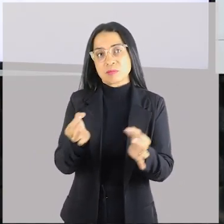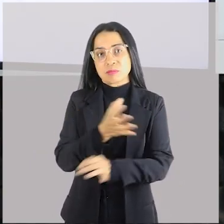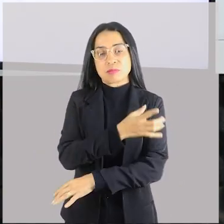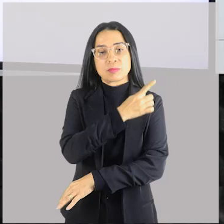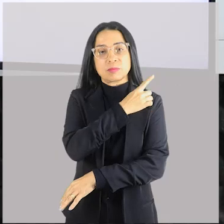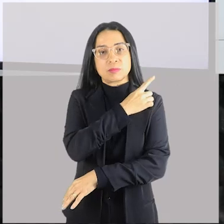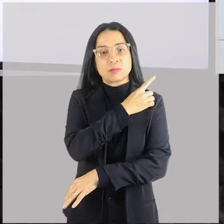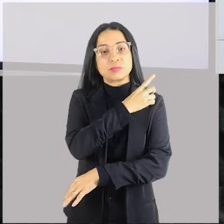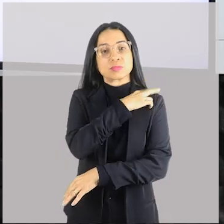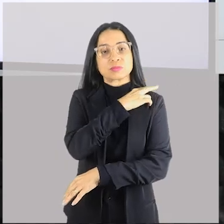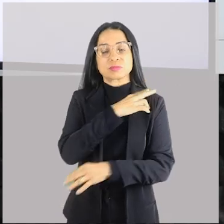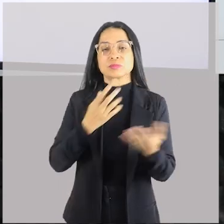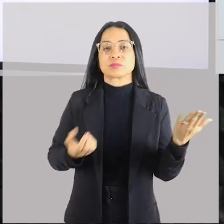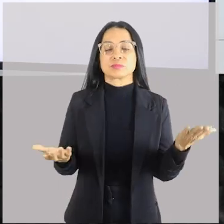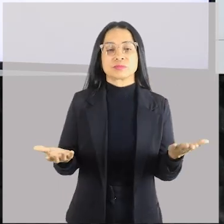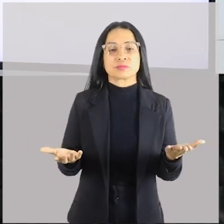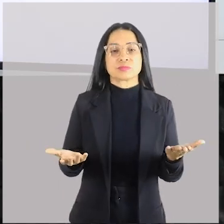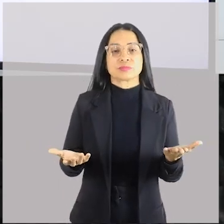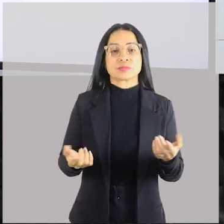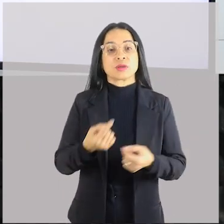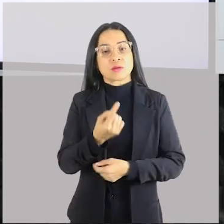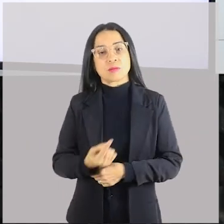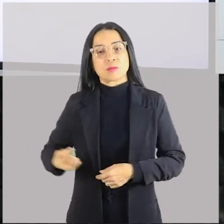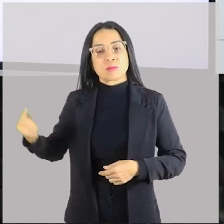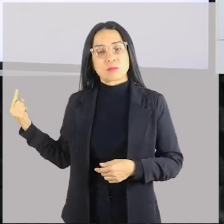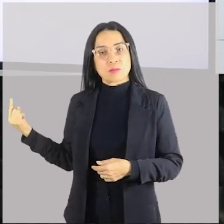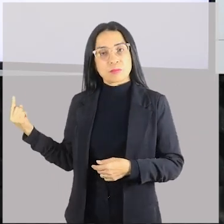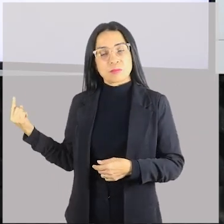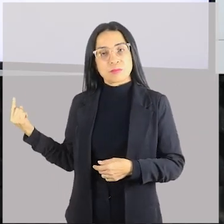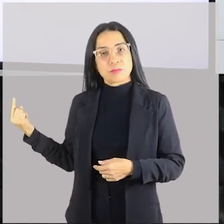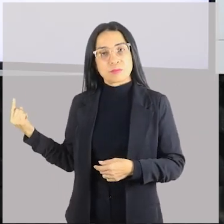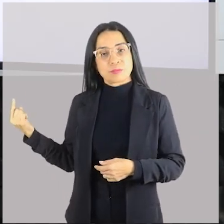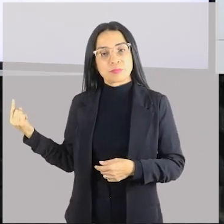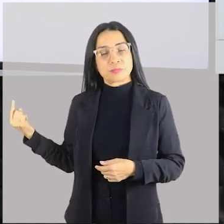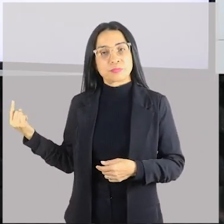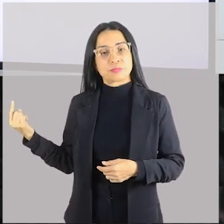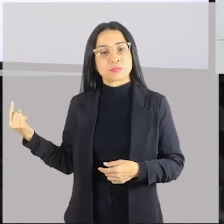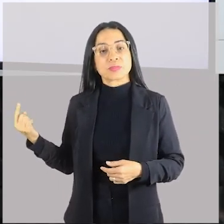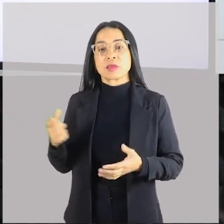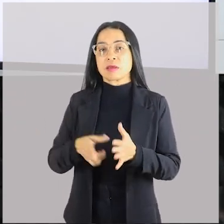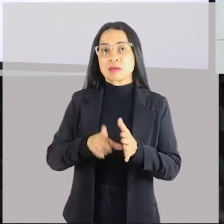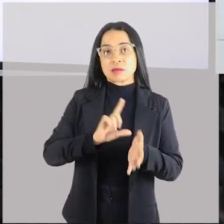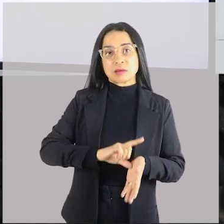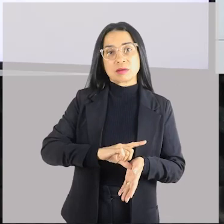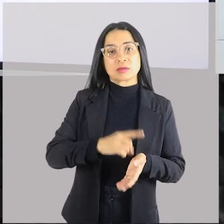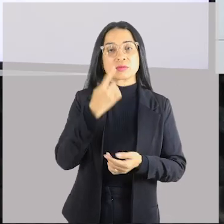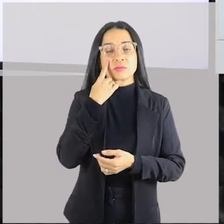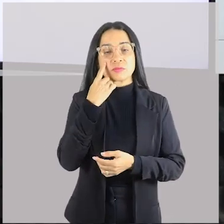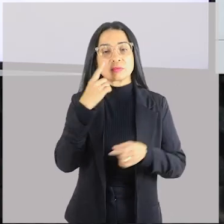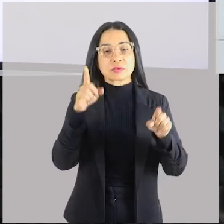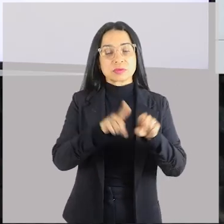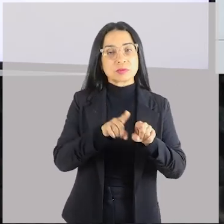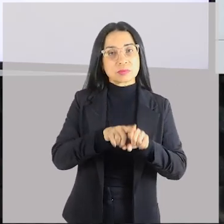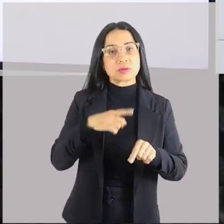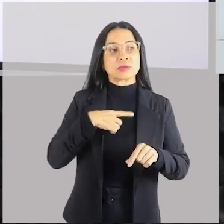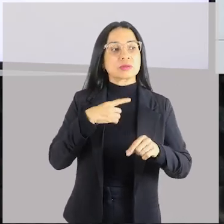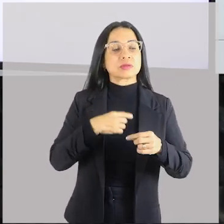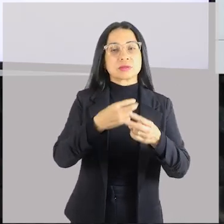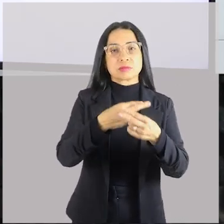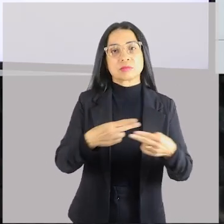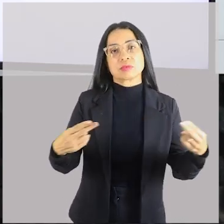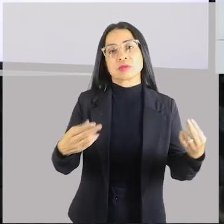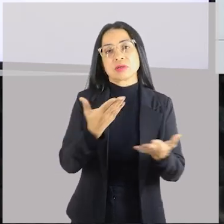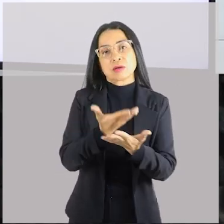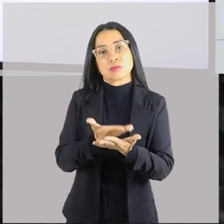o assunto do de vanguardas e Modernismo é pro pessoal do segundo ano mas antes dá uma olhada também porque a gente tem bastante material lá na